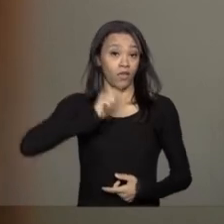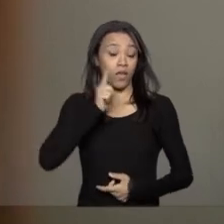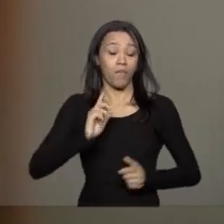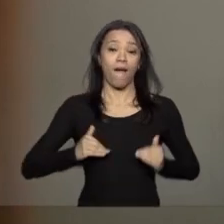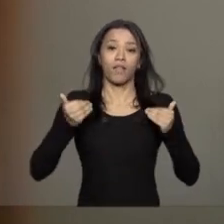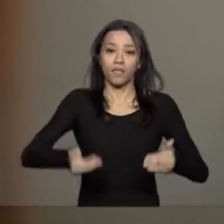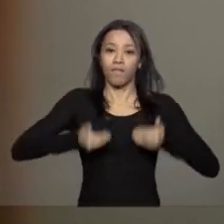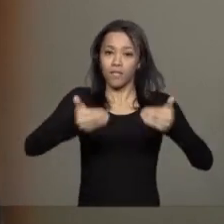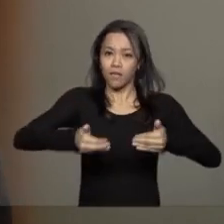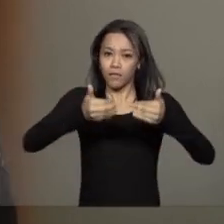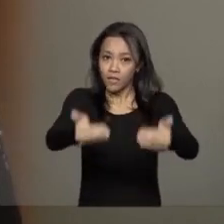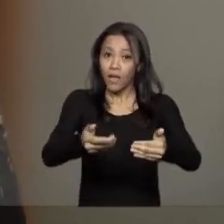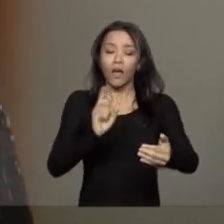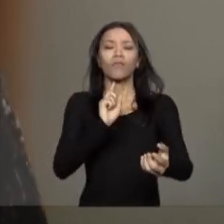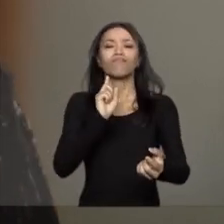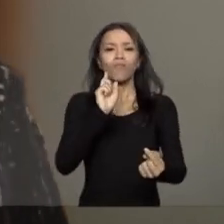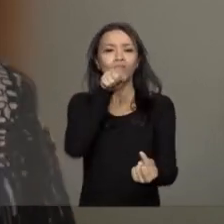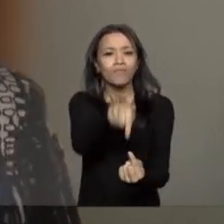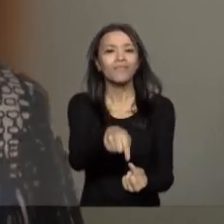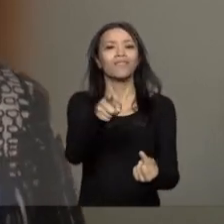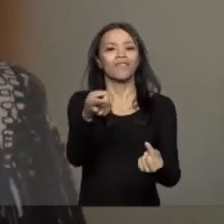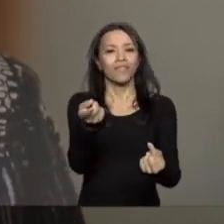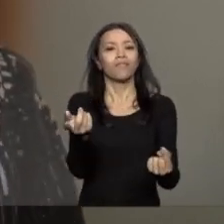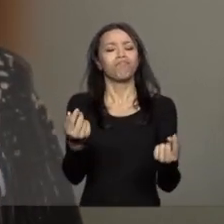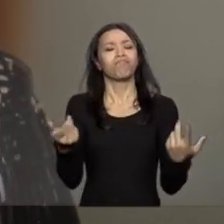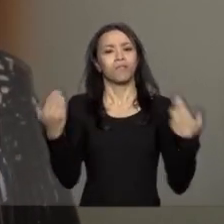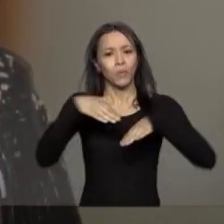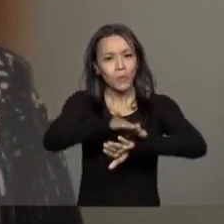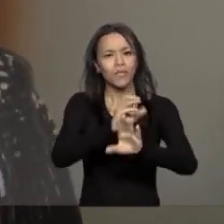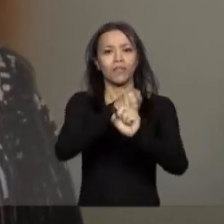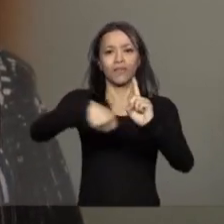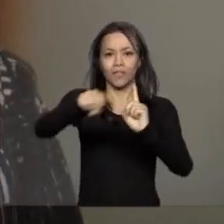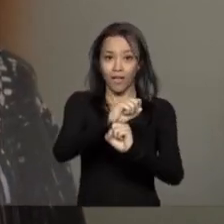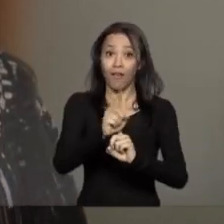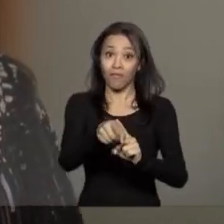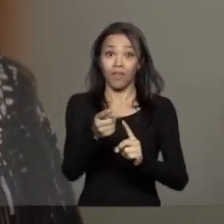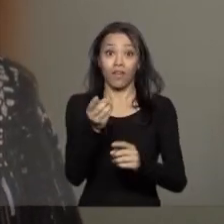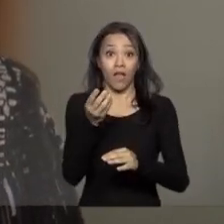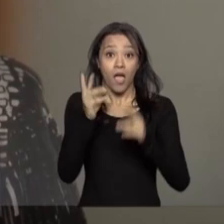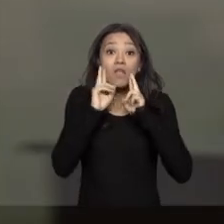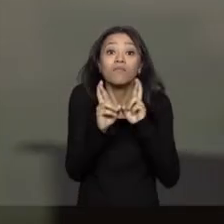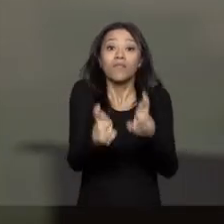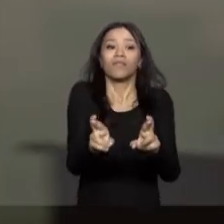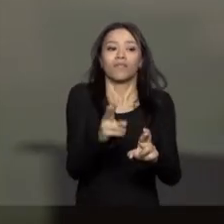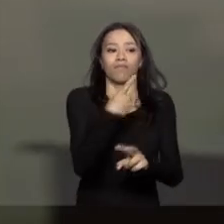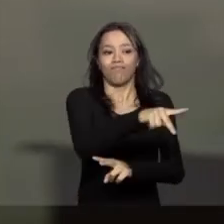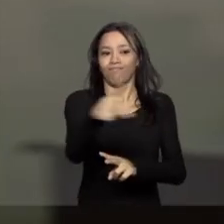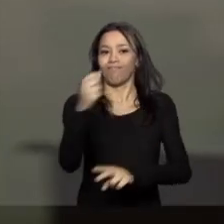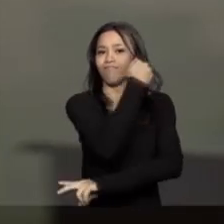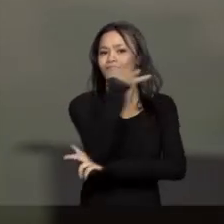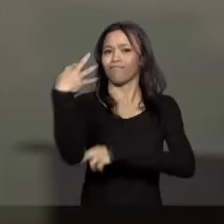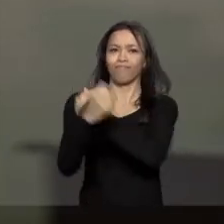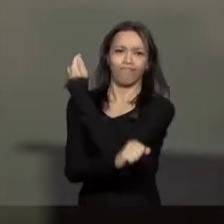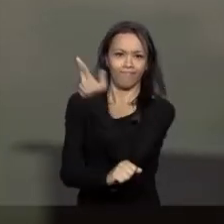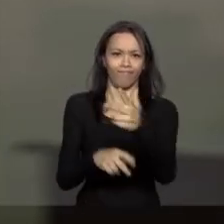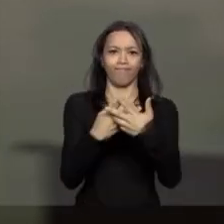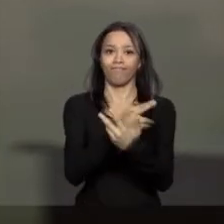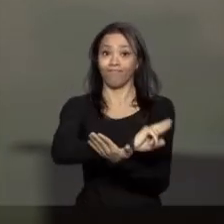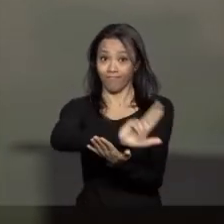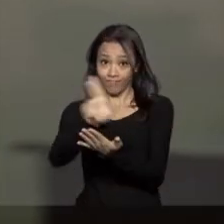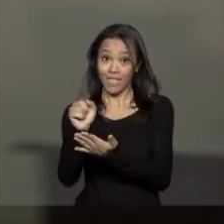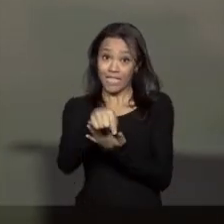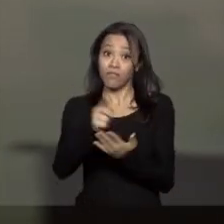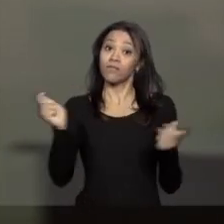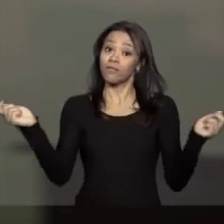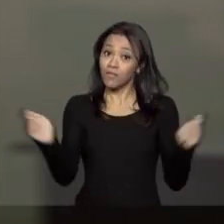pactuar ações em favor da inclusão a partir do potencial da floresta sabemos que isso só